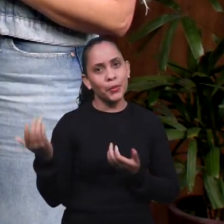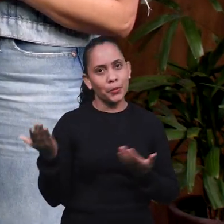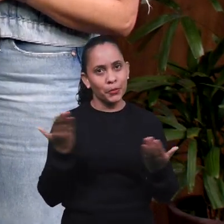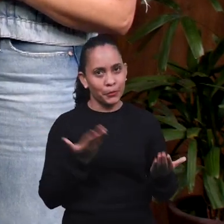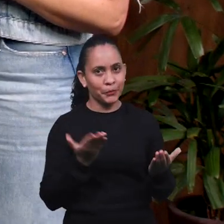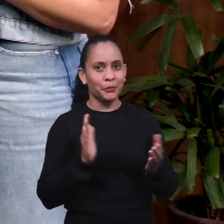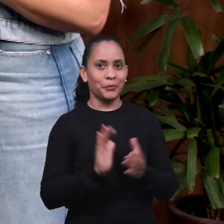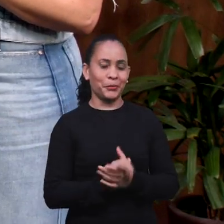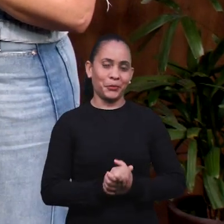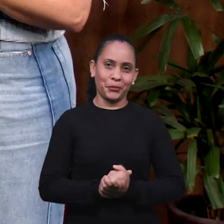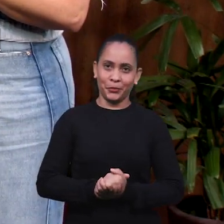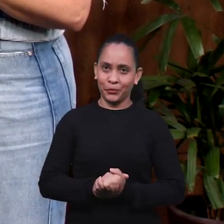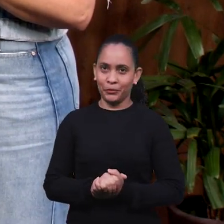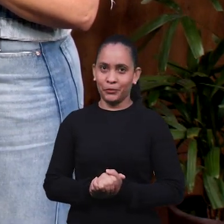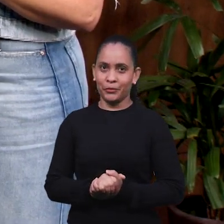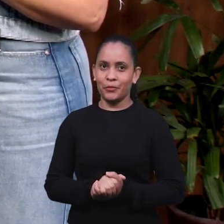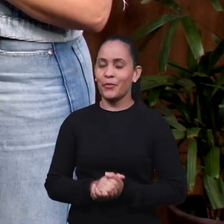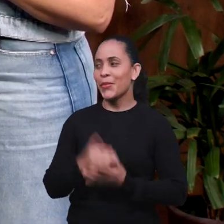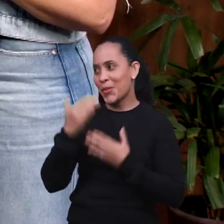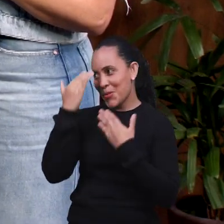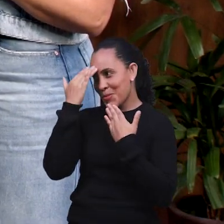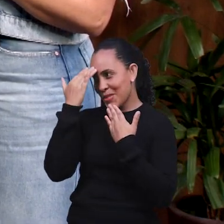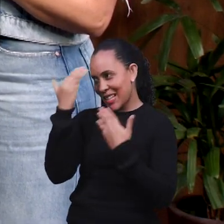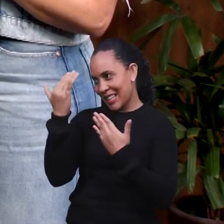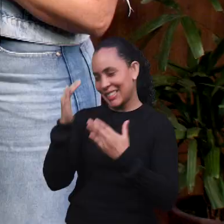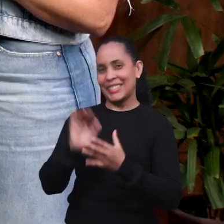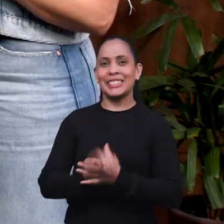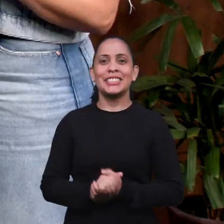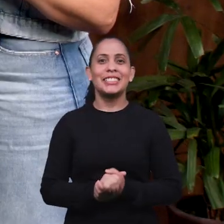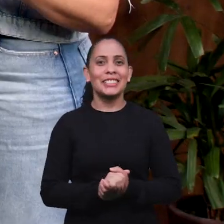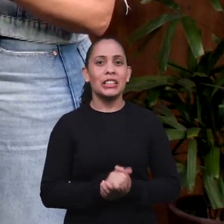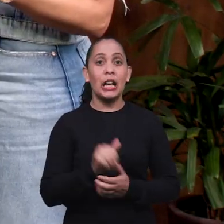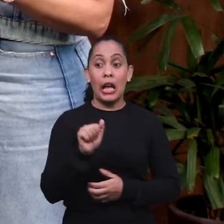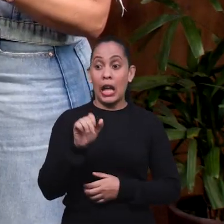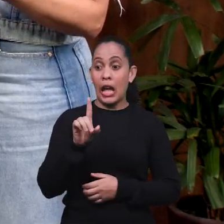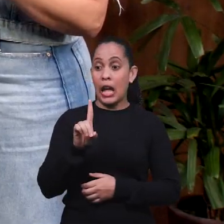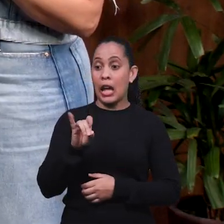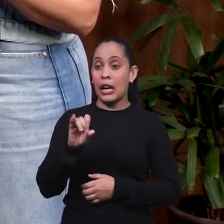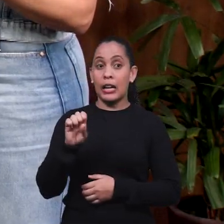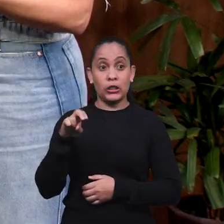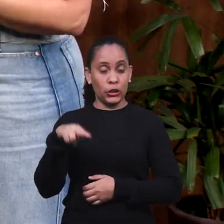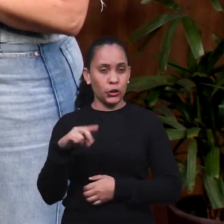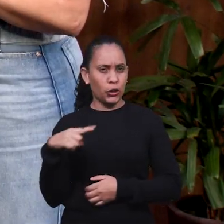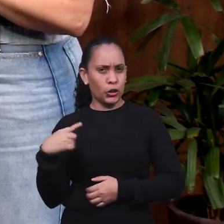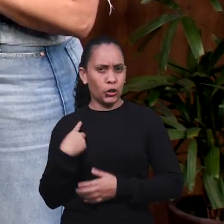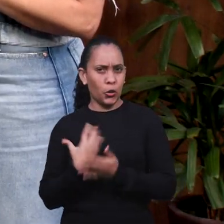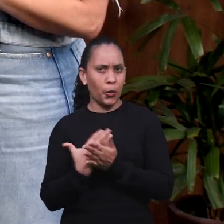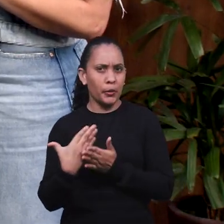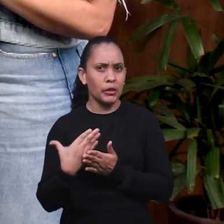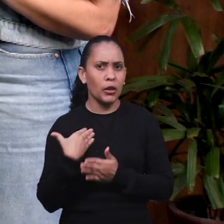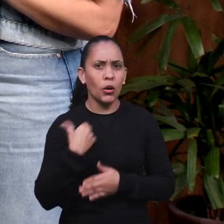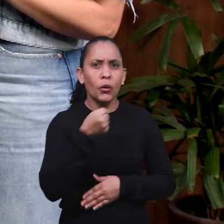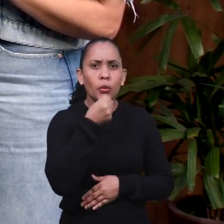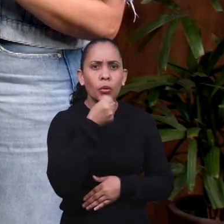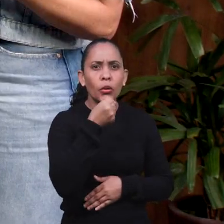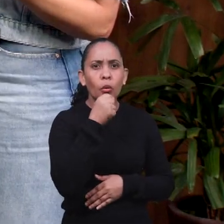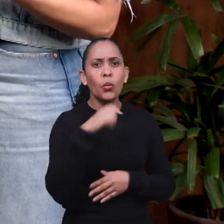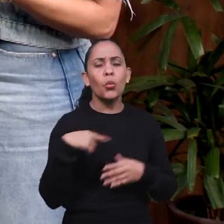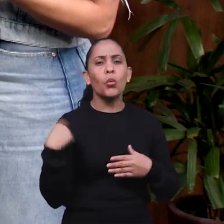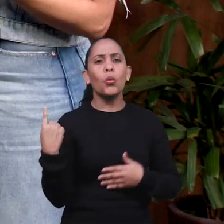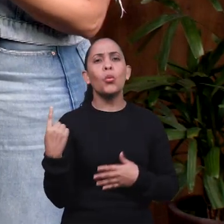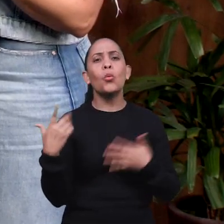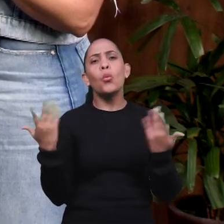muito bem-vindo. Muito obrigado. Adilson, vamos começar agora a nossa entrevista.